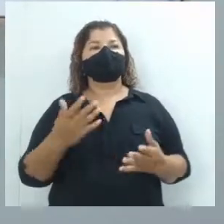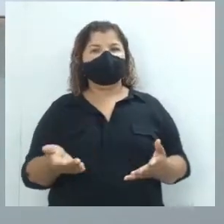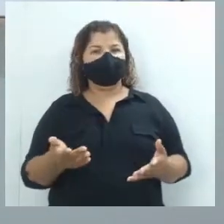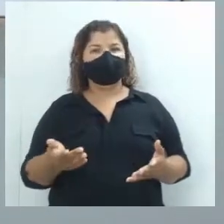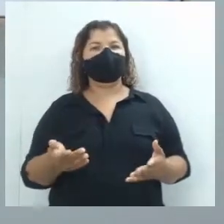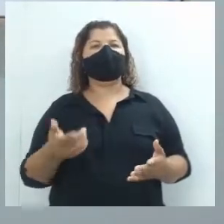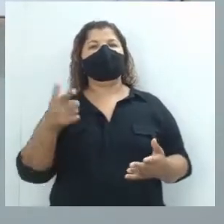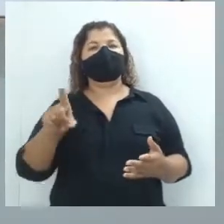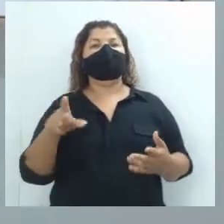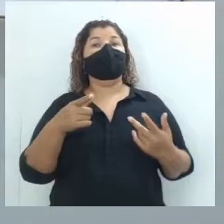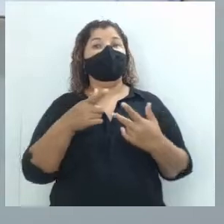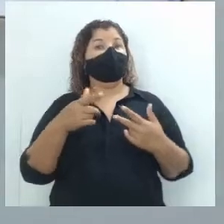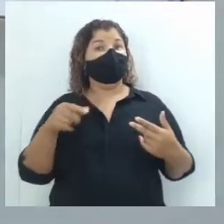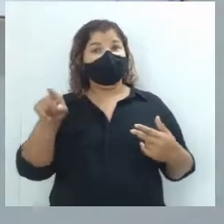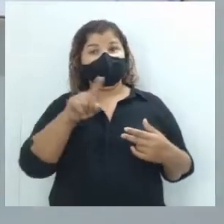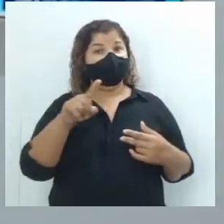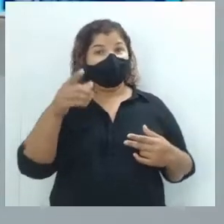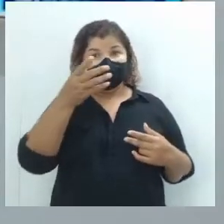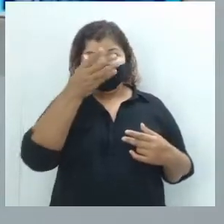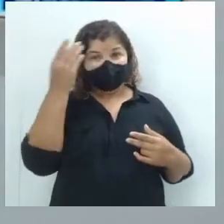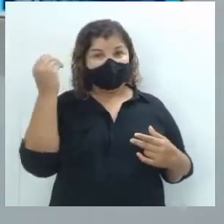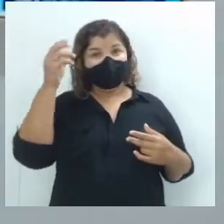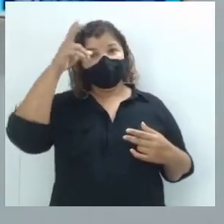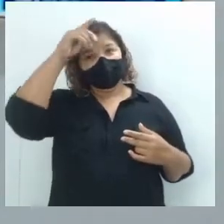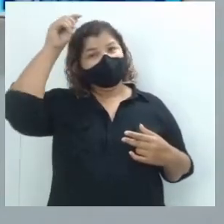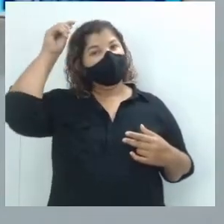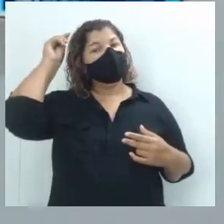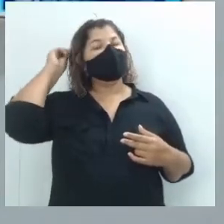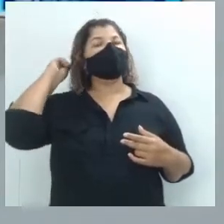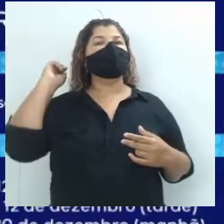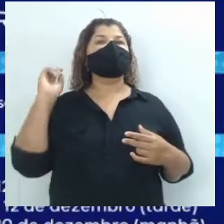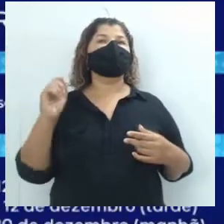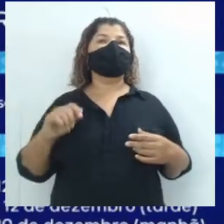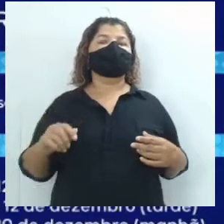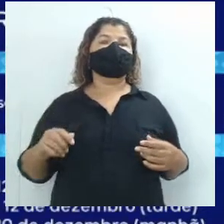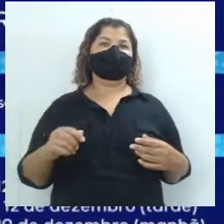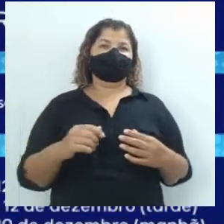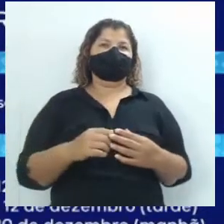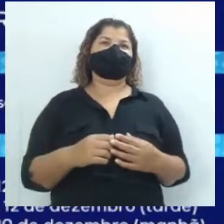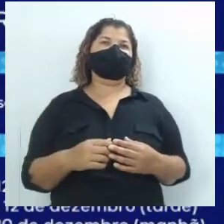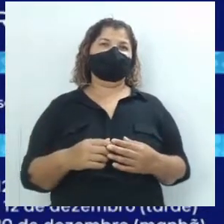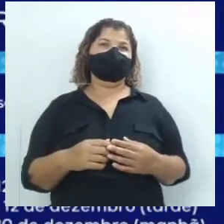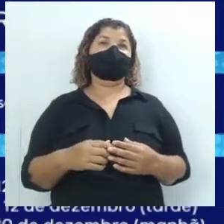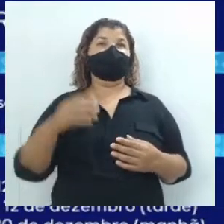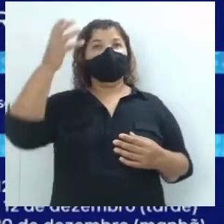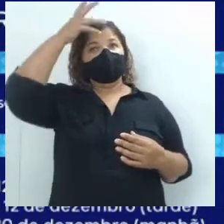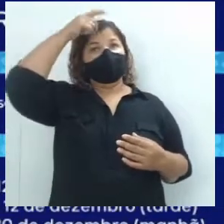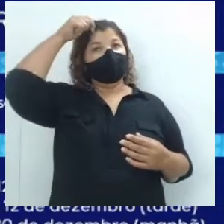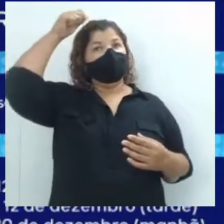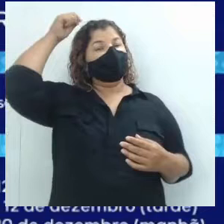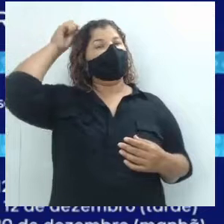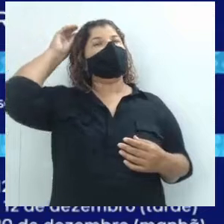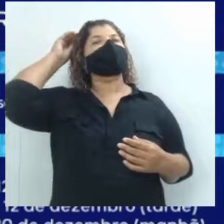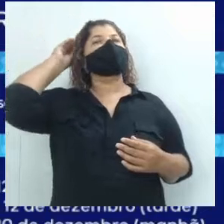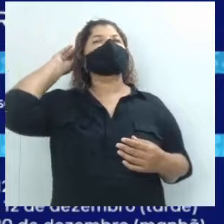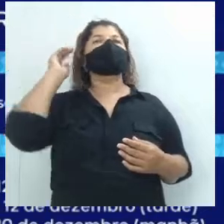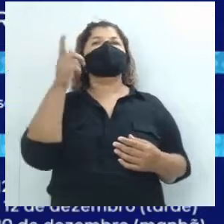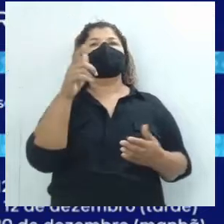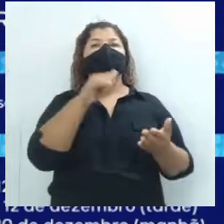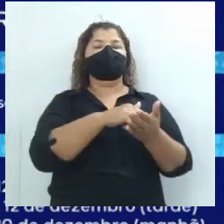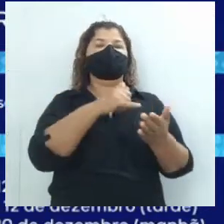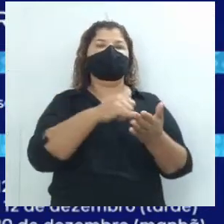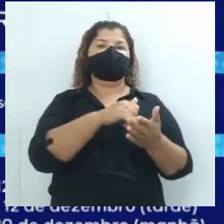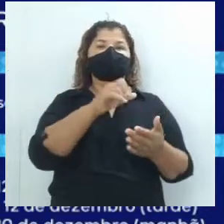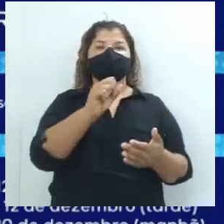alegrar muita gente, se liga aí no slide, bota na tela aí, Aninha. Abre aí na tela toda. Pronto, tá vendo isso aí? As inscrições